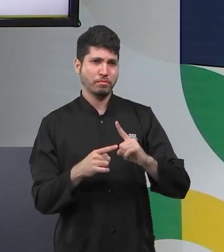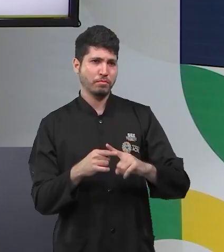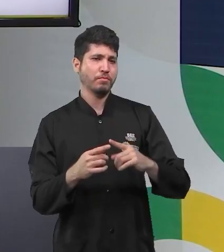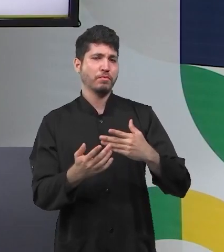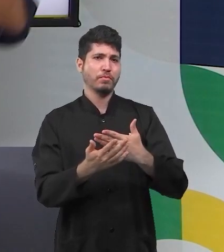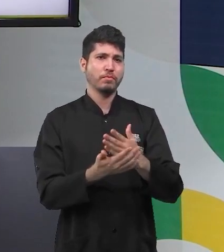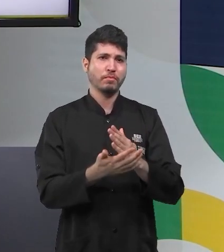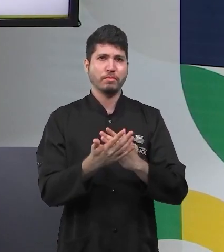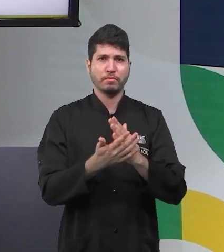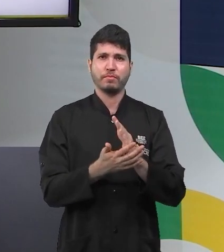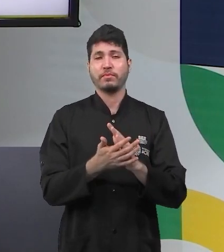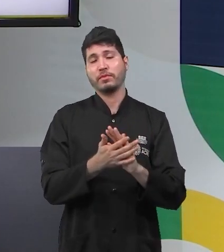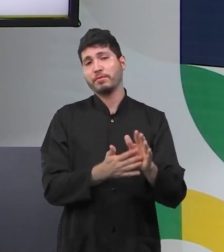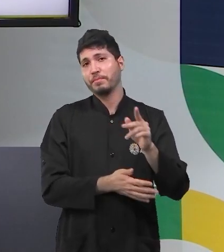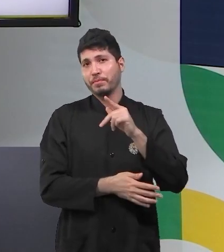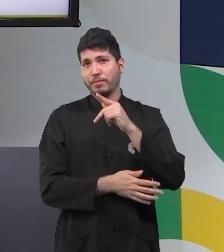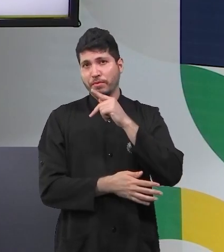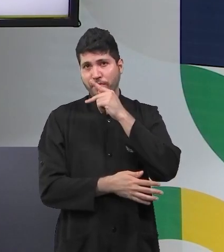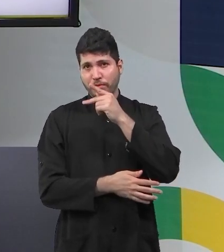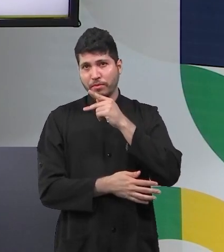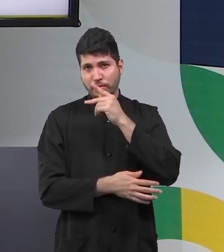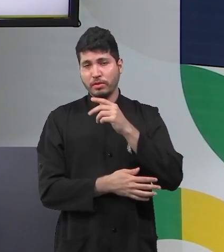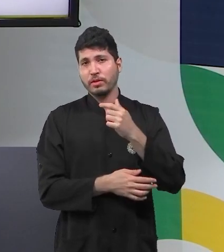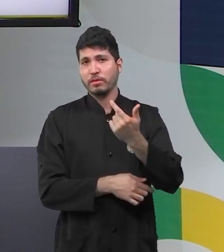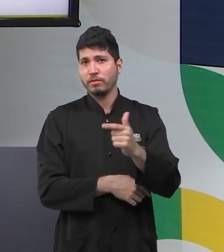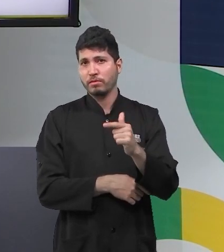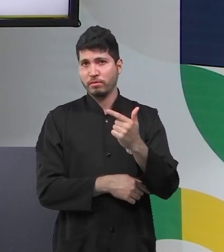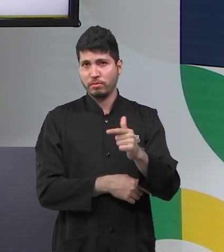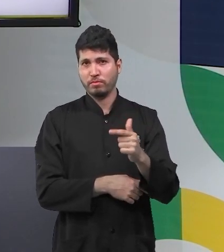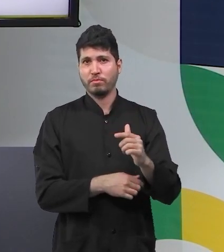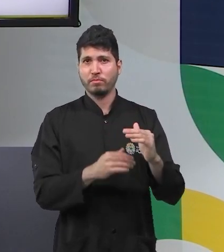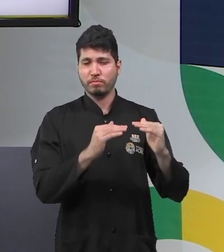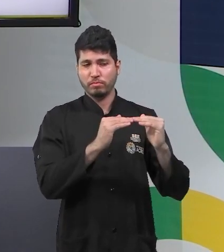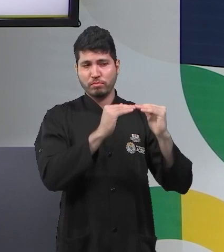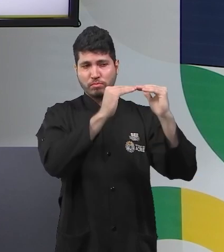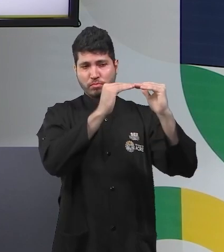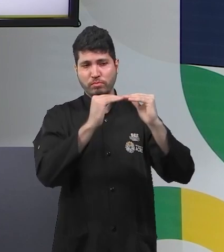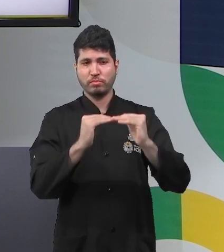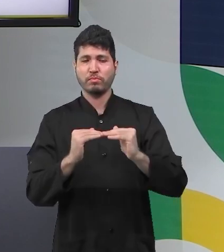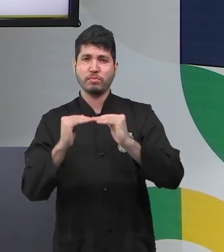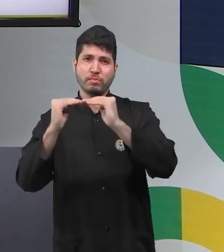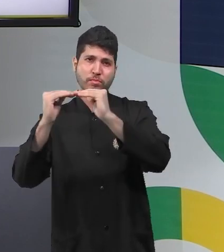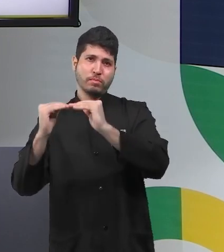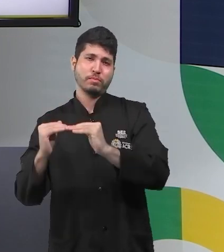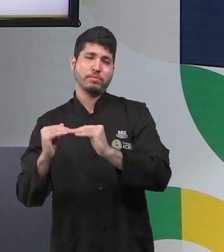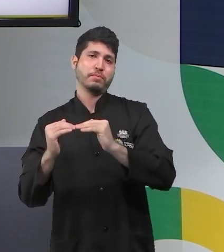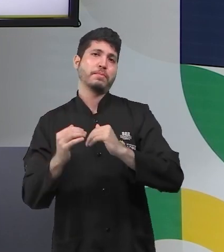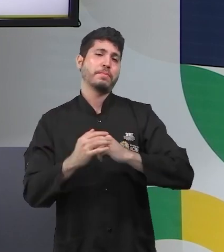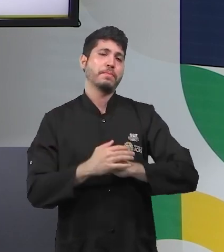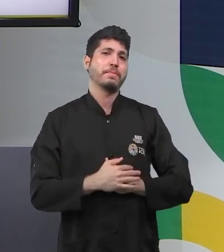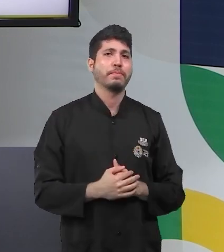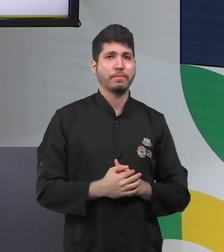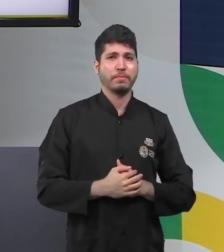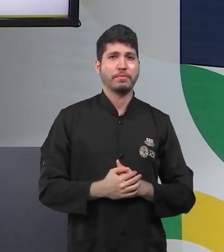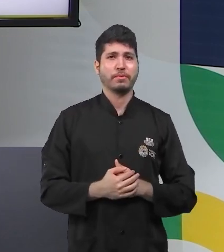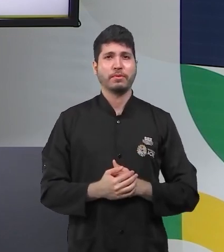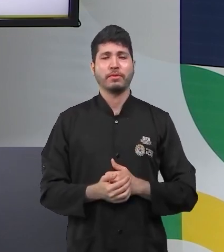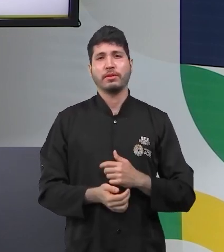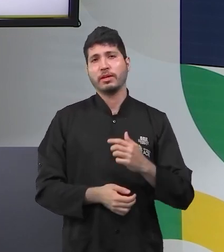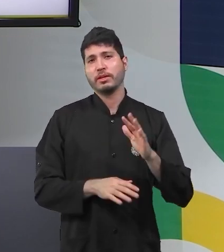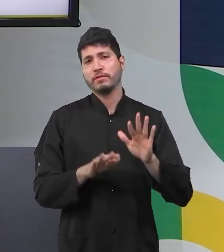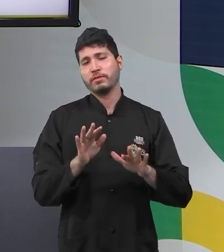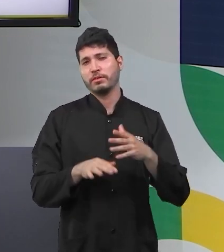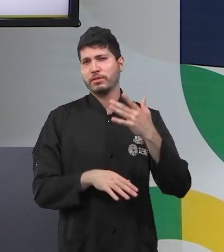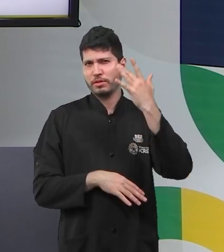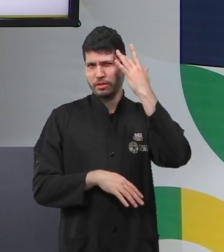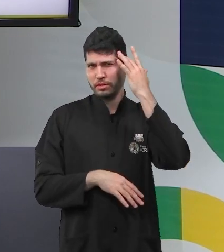falando 1002 vezes. Não existe uma hierarquia. A gente tem essa impressão porque a gente tende a querer subjugar o